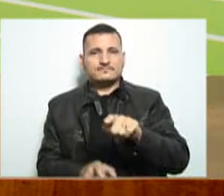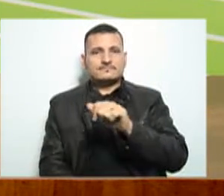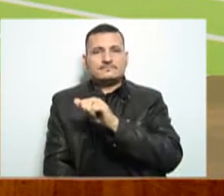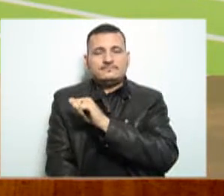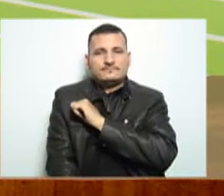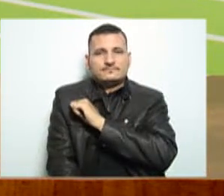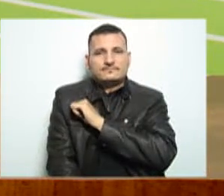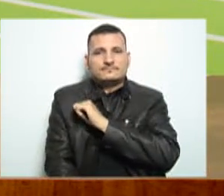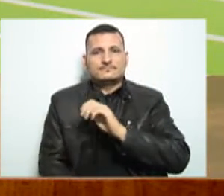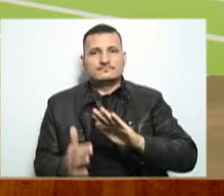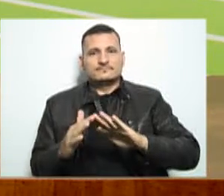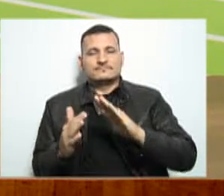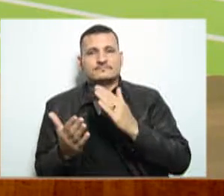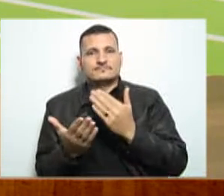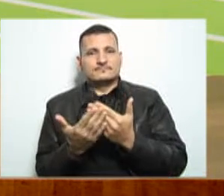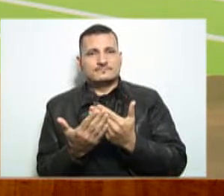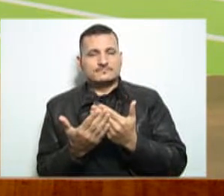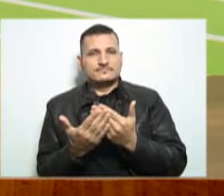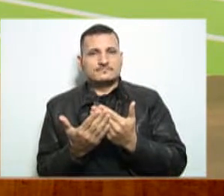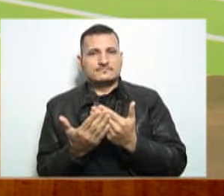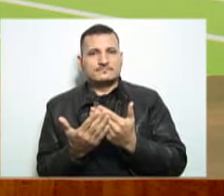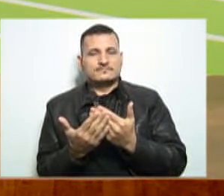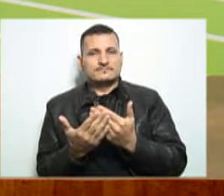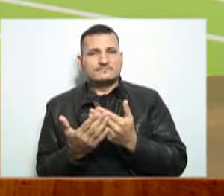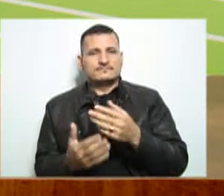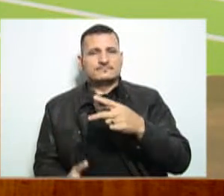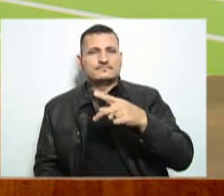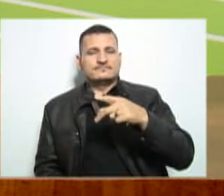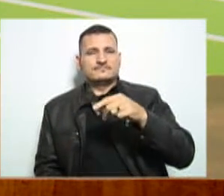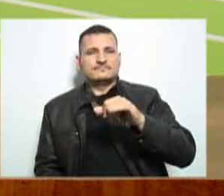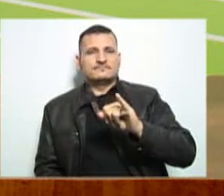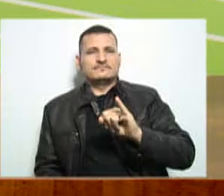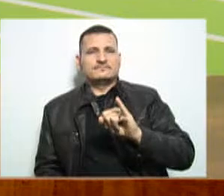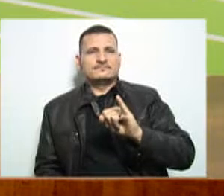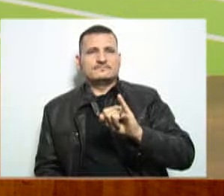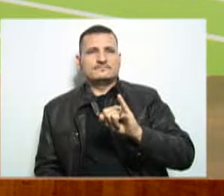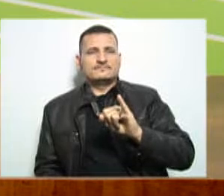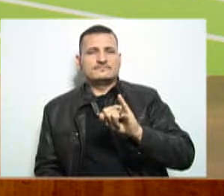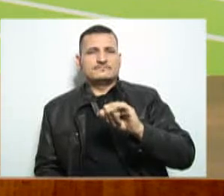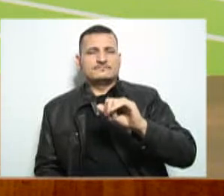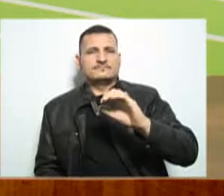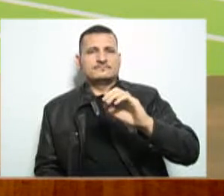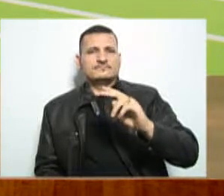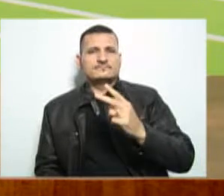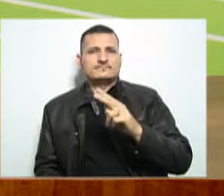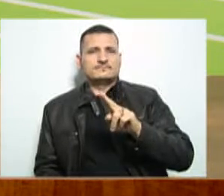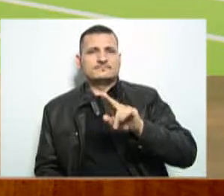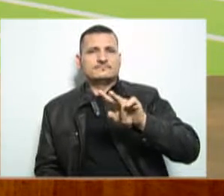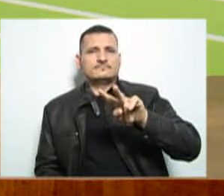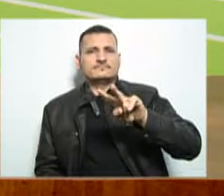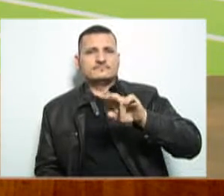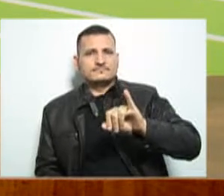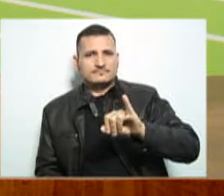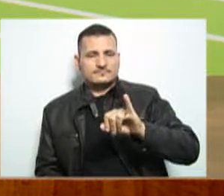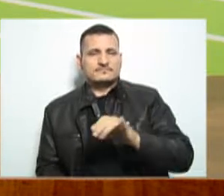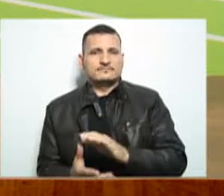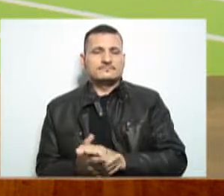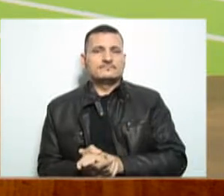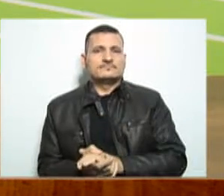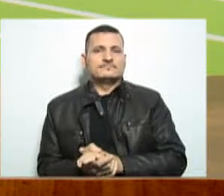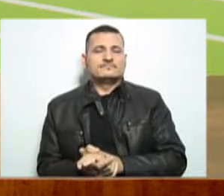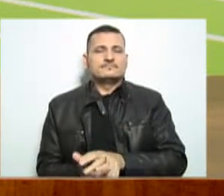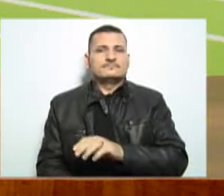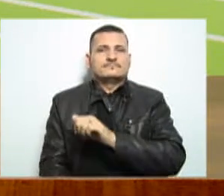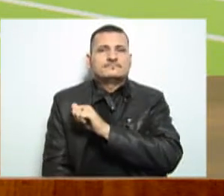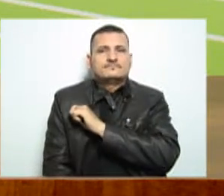da escola Pichuvi, para as alunas Elaine e Kelly, para os